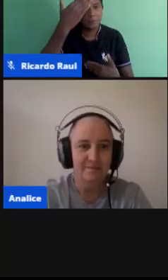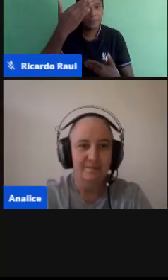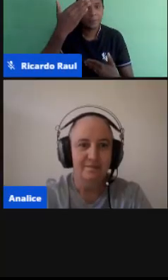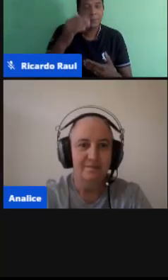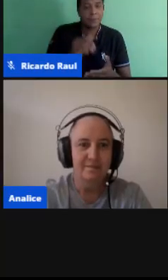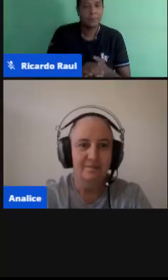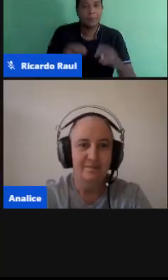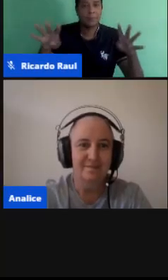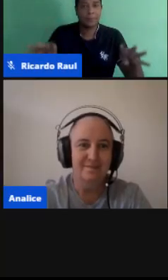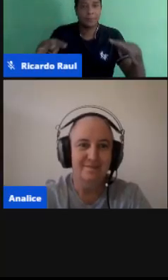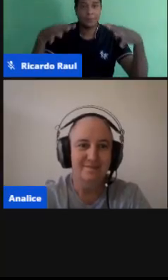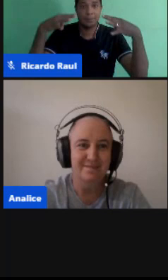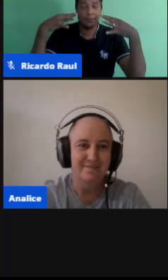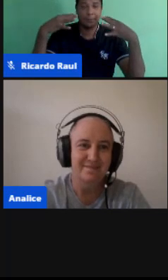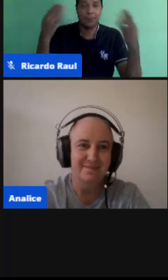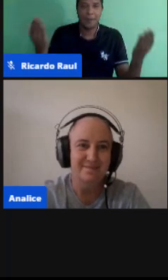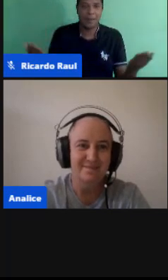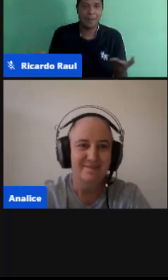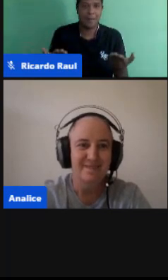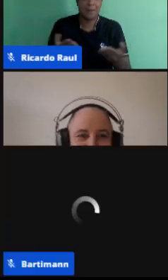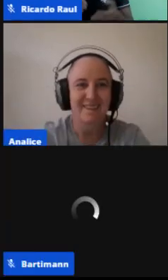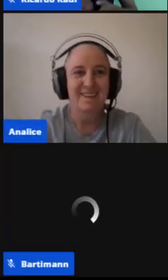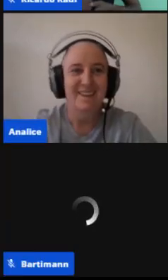a atenção até agora.